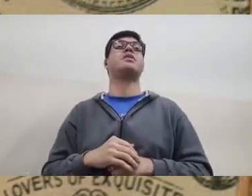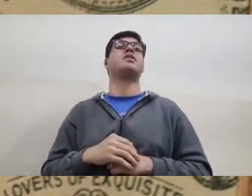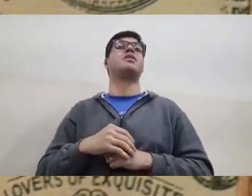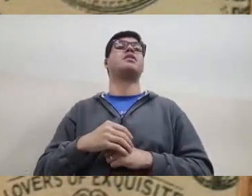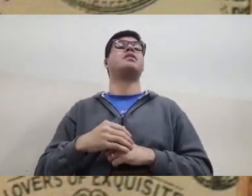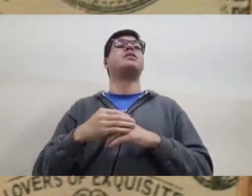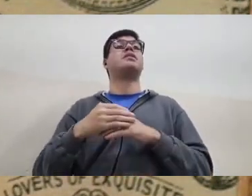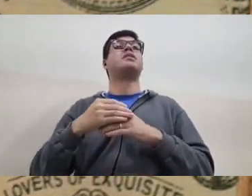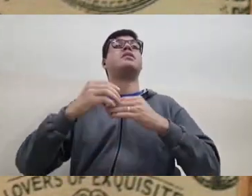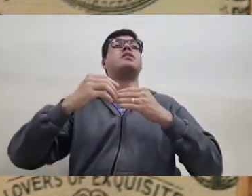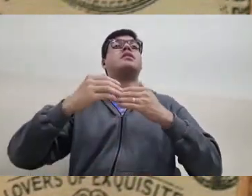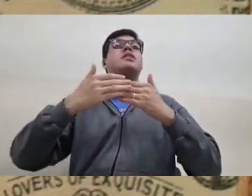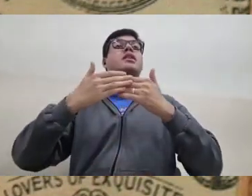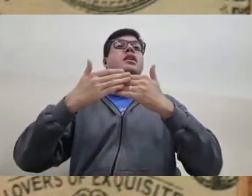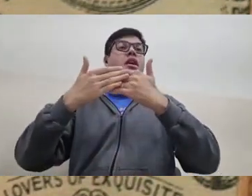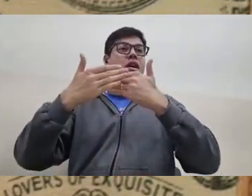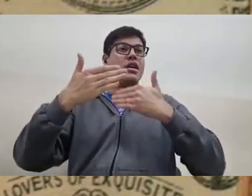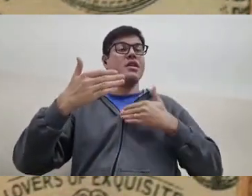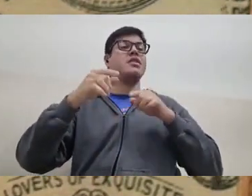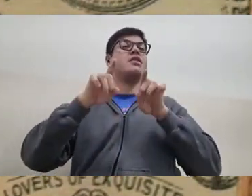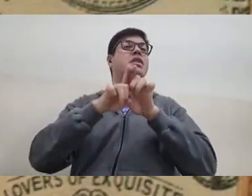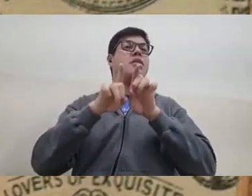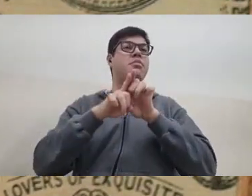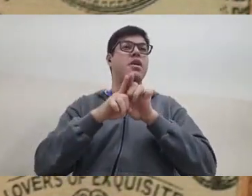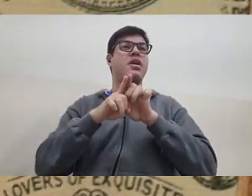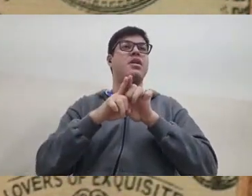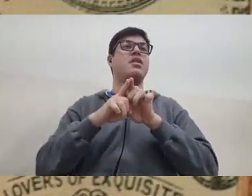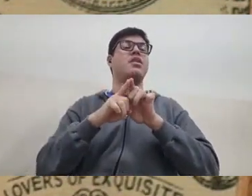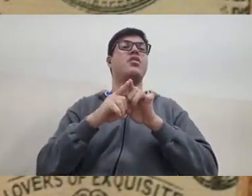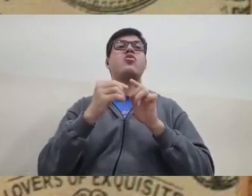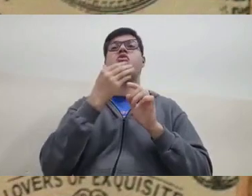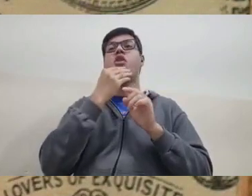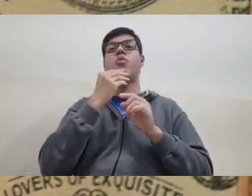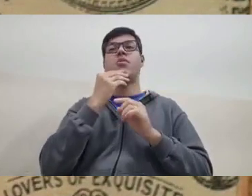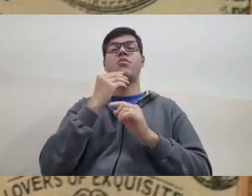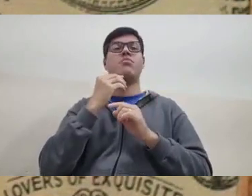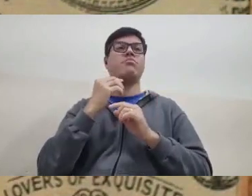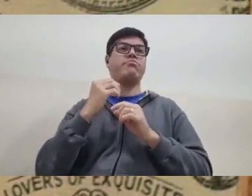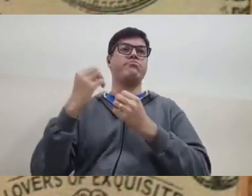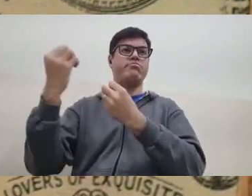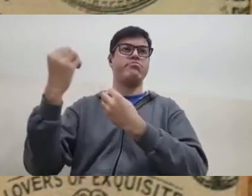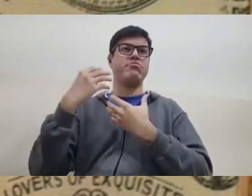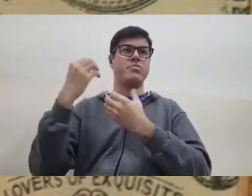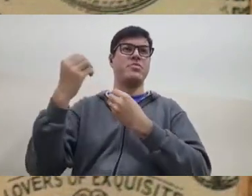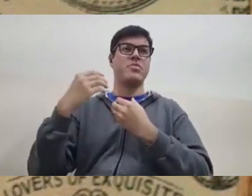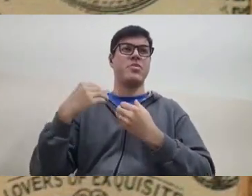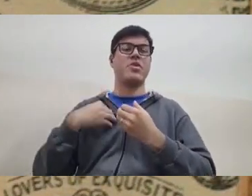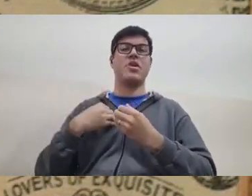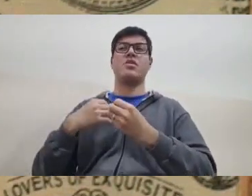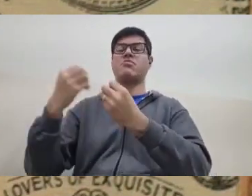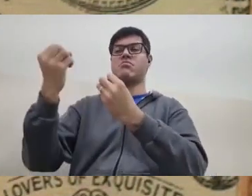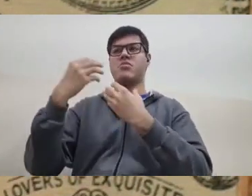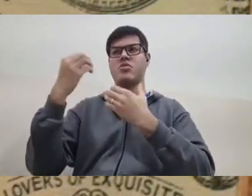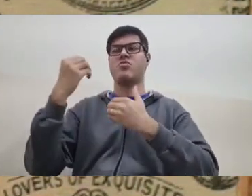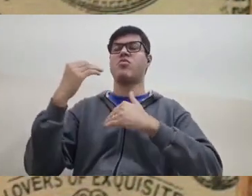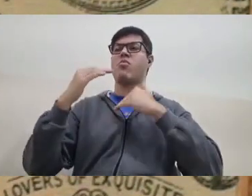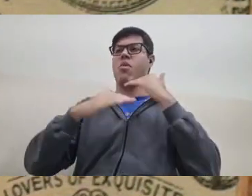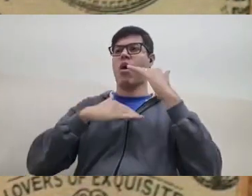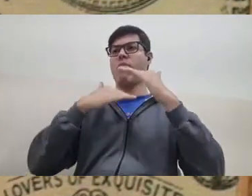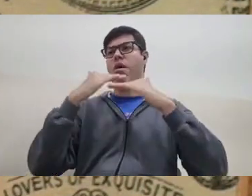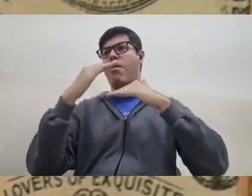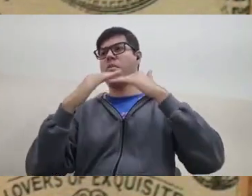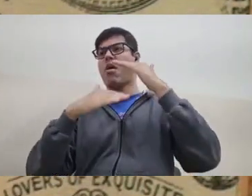antes disso eu trabalhei com José aqui em italiano foi meu professor aí que graças a Deus eu consegui tudo que eu